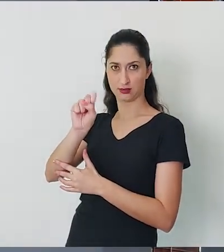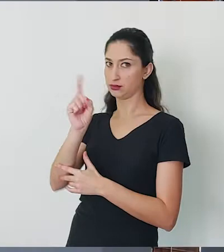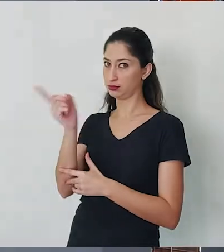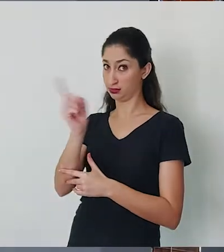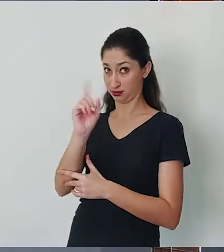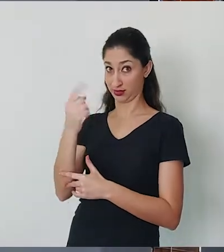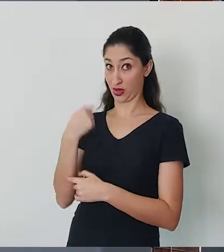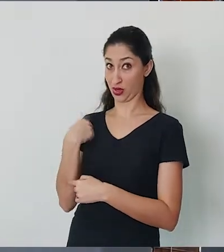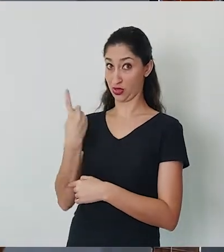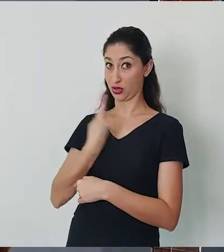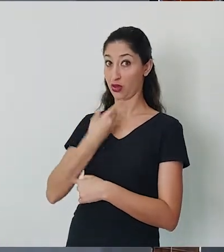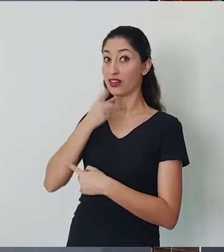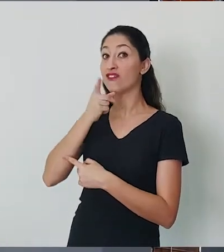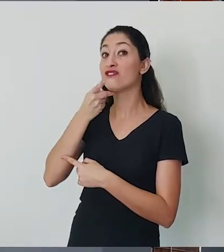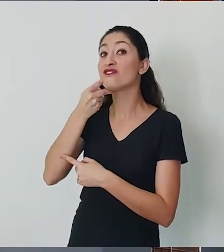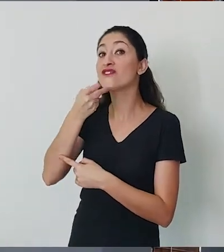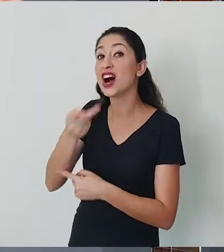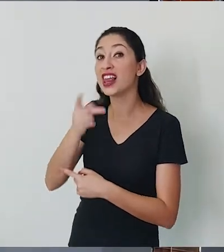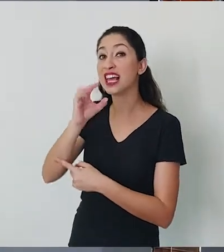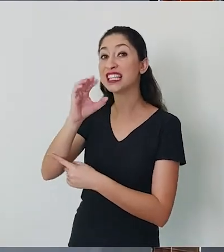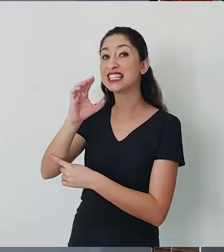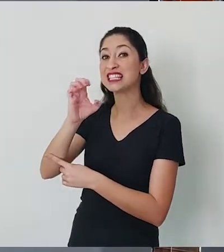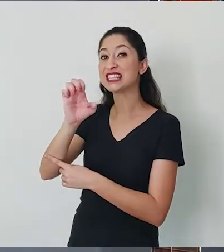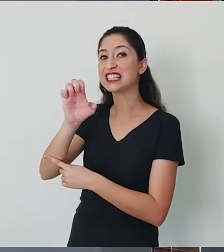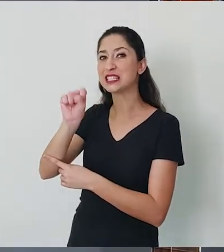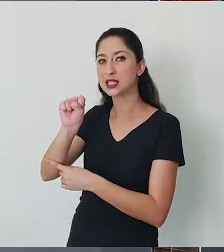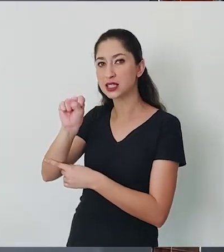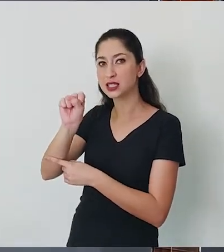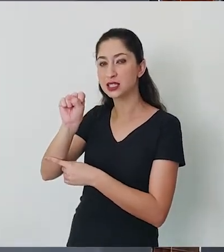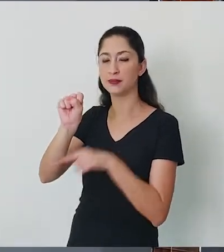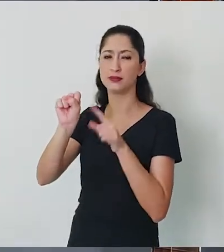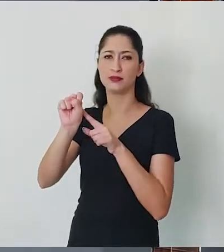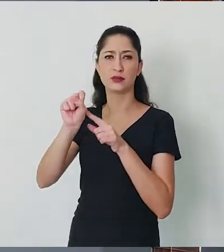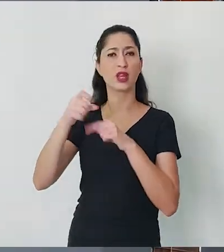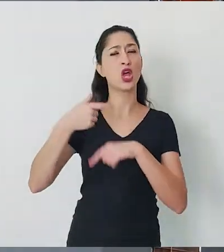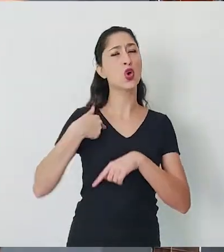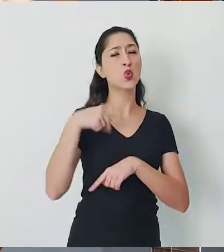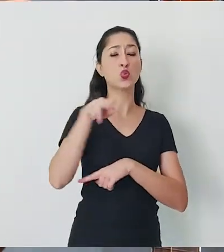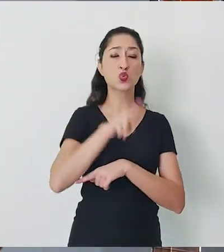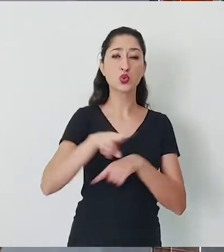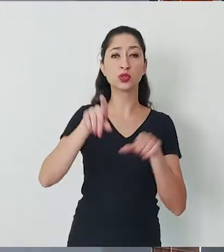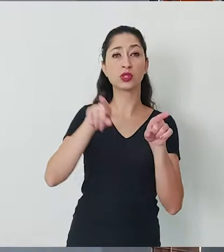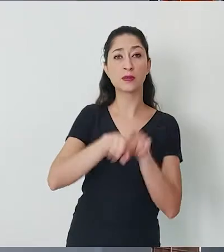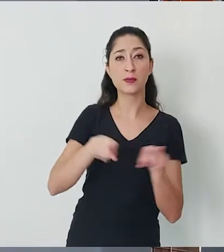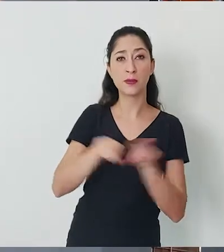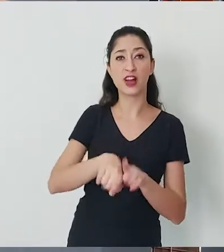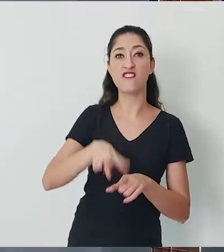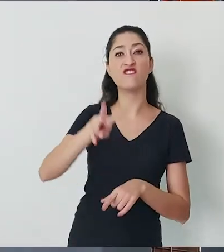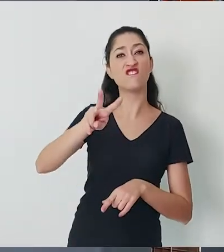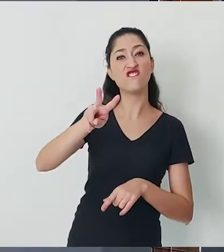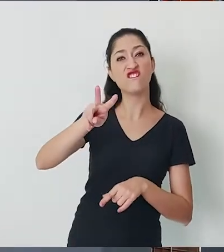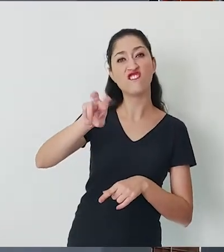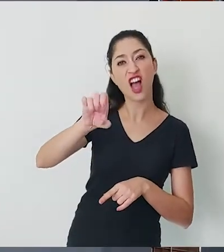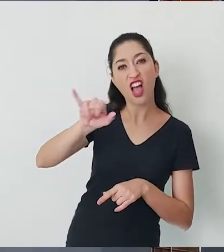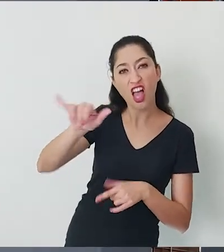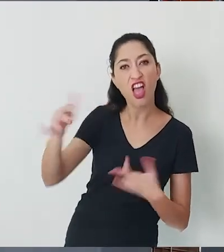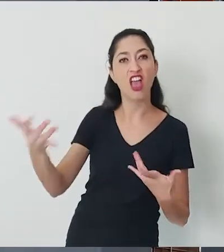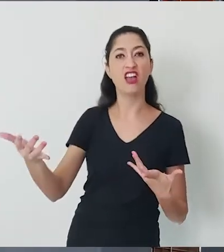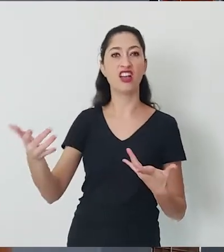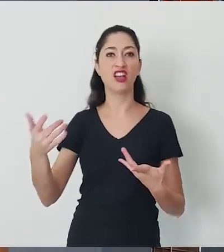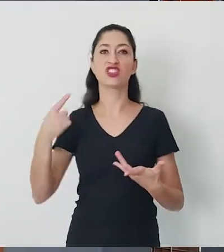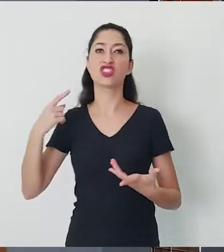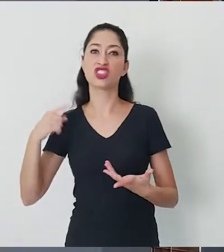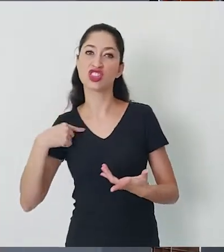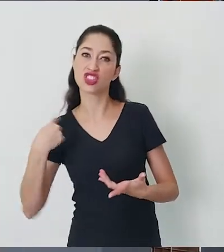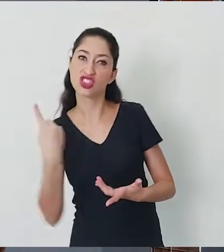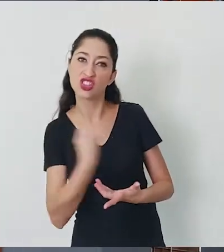exemplo. Entendeu? Aí eu já boto o que? Já boto a gíria que eu falo ali no meu dia a dia, boto um véi, boto um nós, entendeu?